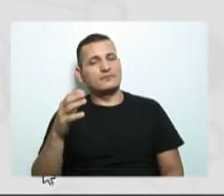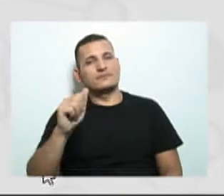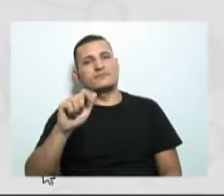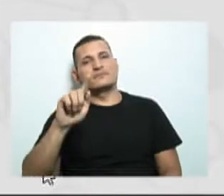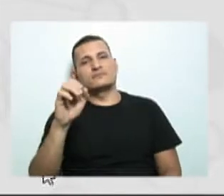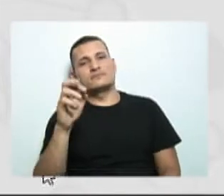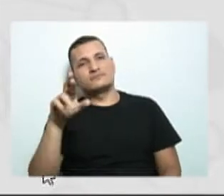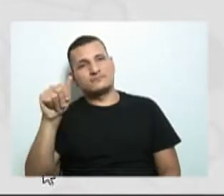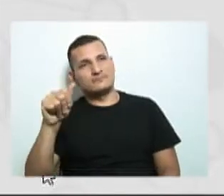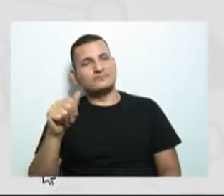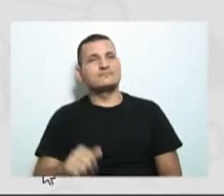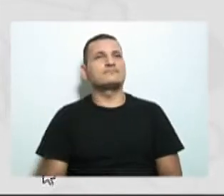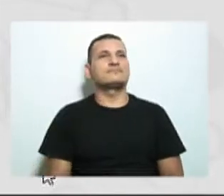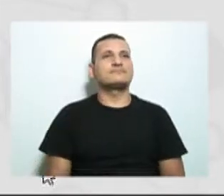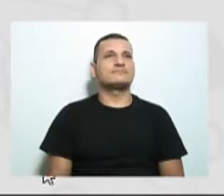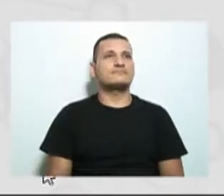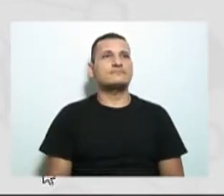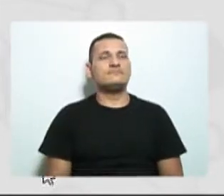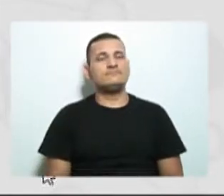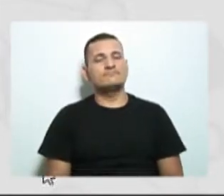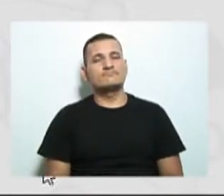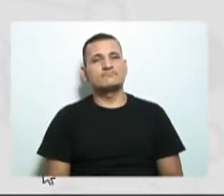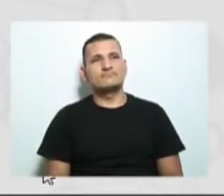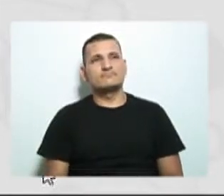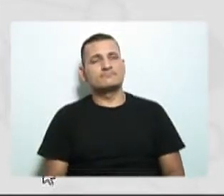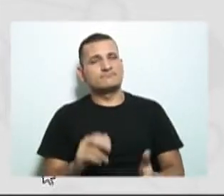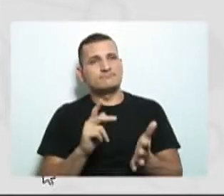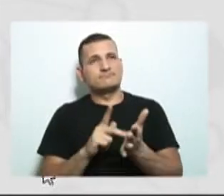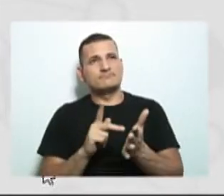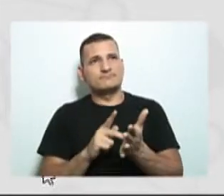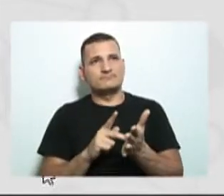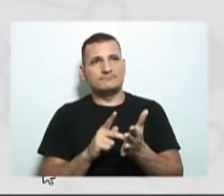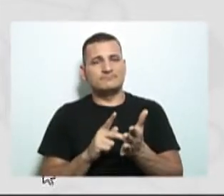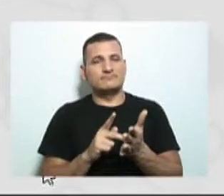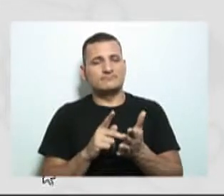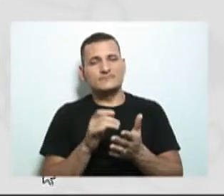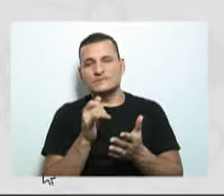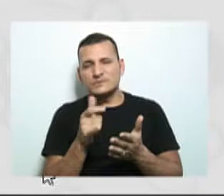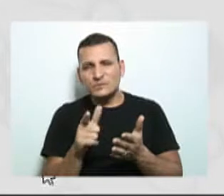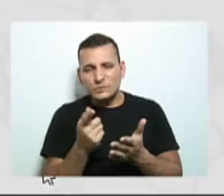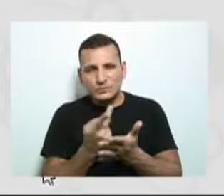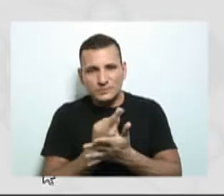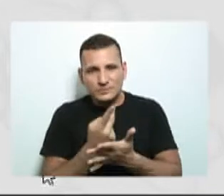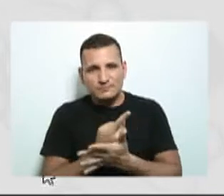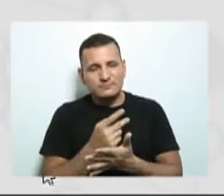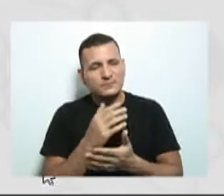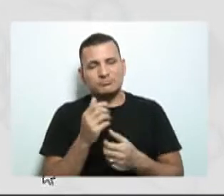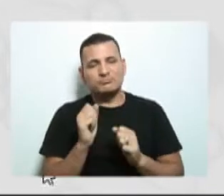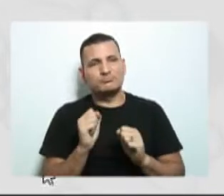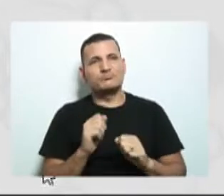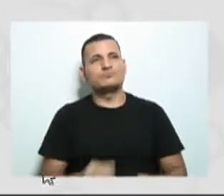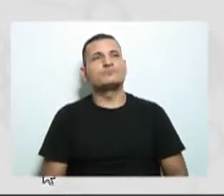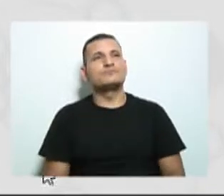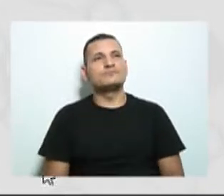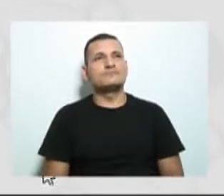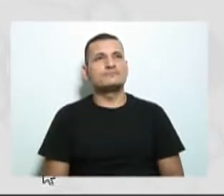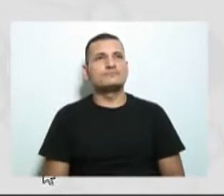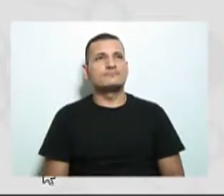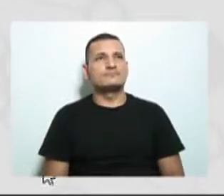Parece besteira, né? Pois é, mas é verdade. Errei novamente? Puxa vida. Continuando, vamos